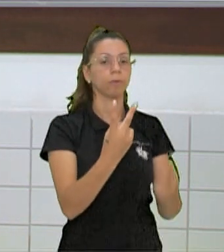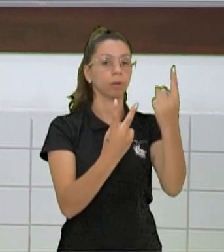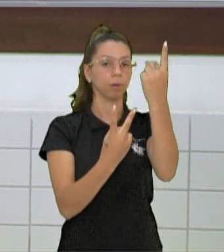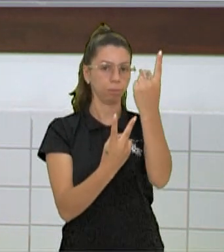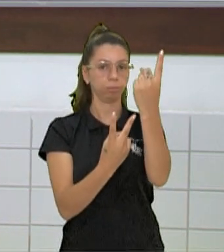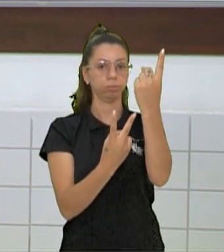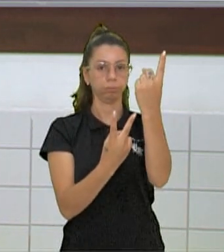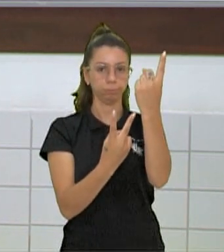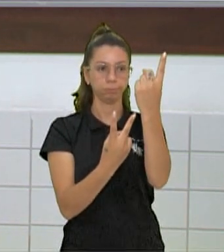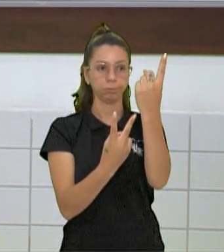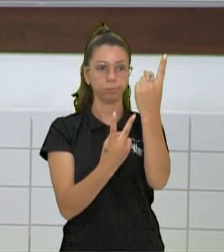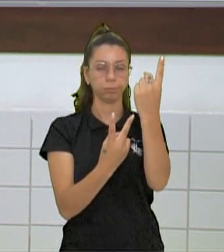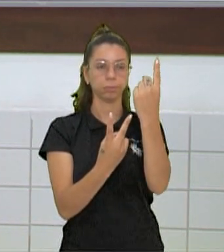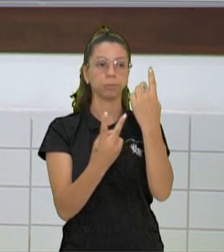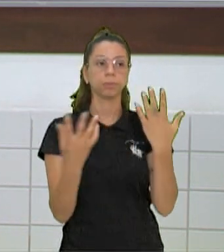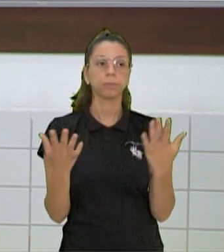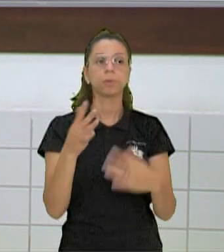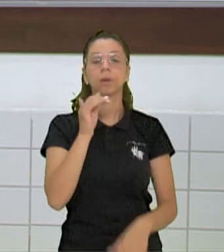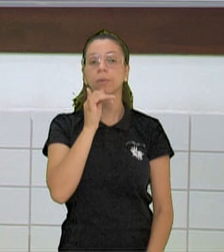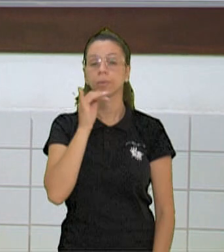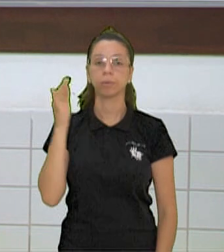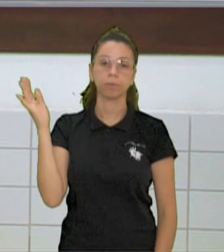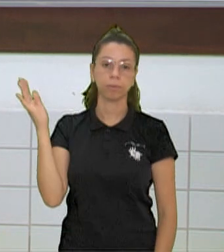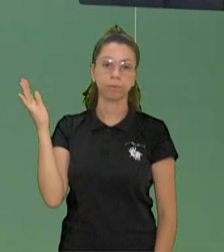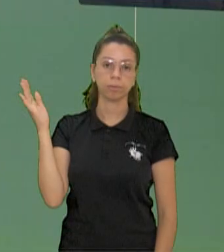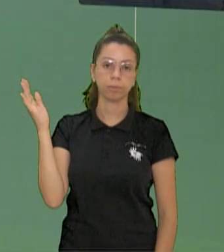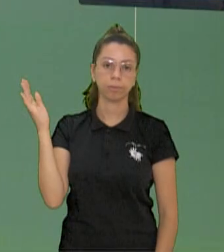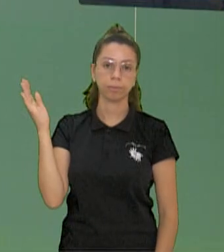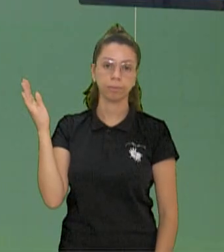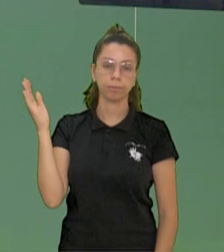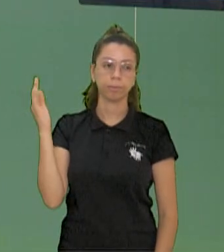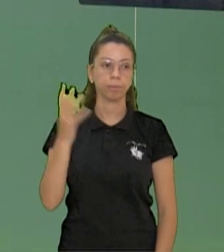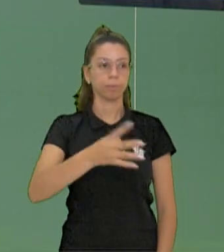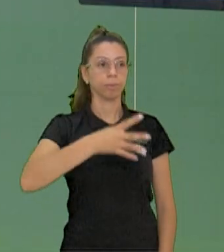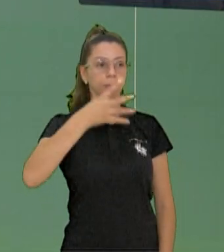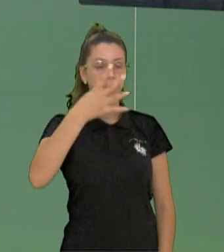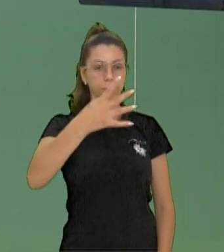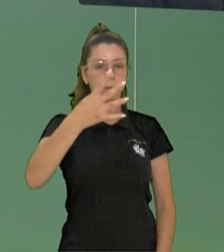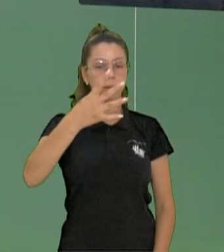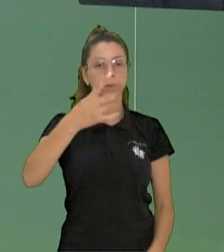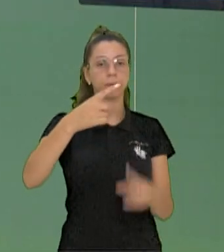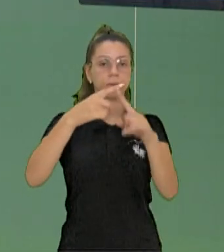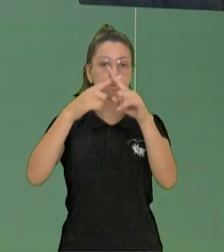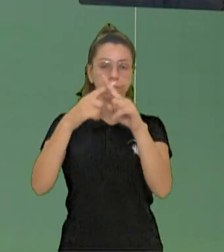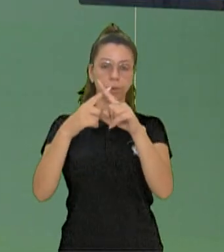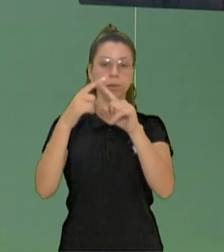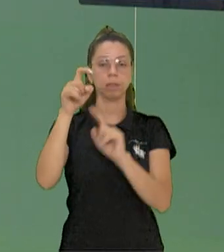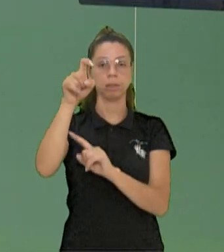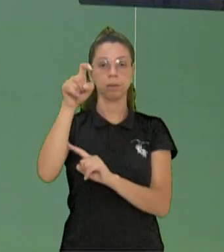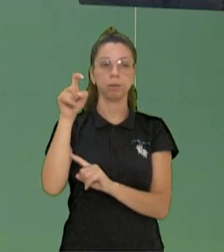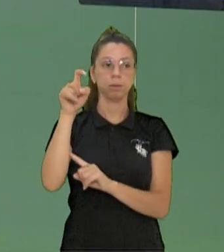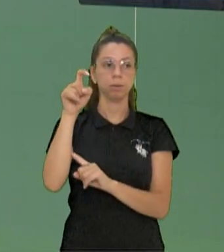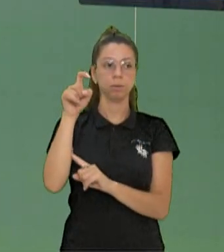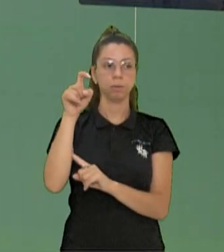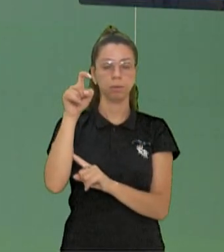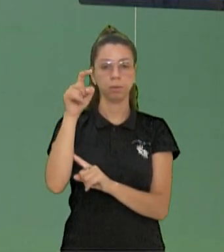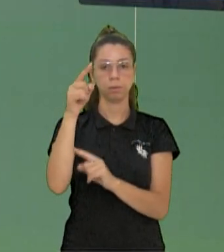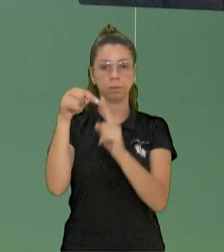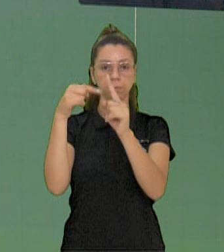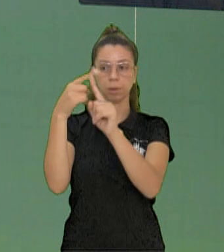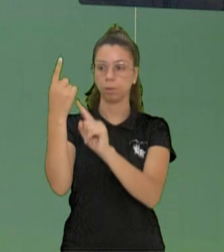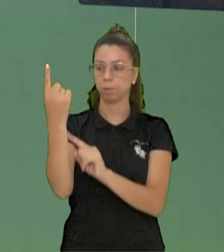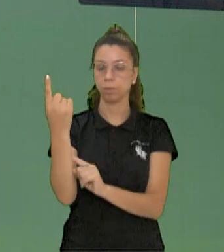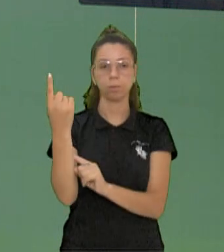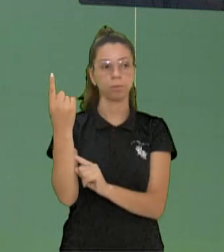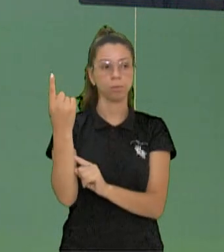Significa que para 4 elevado a x mais 1 ser igual a 8, eu preciso ter